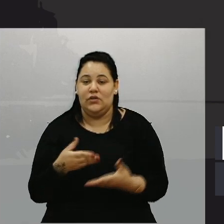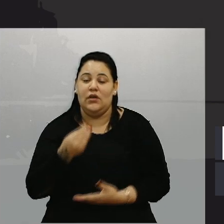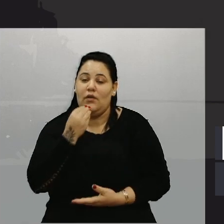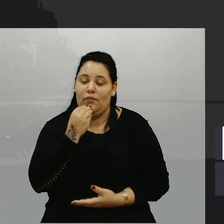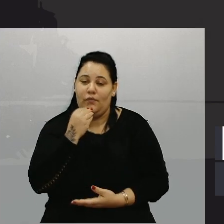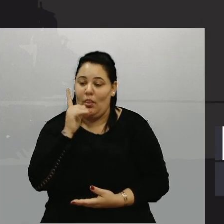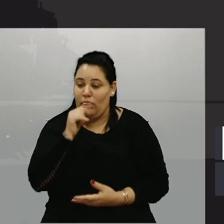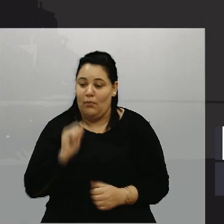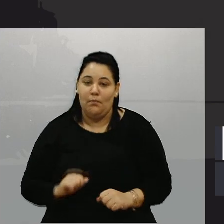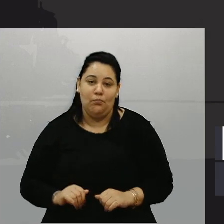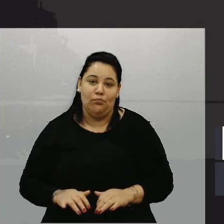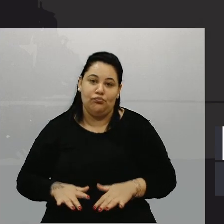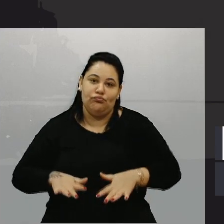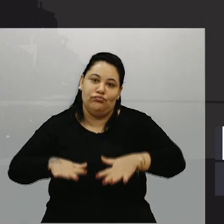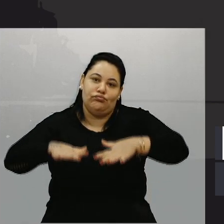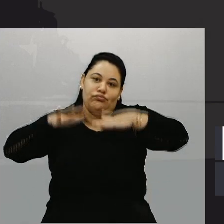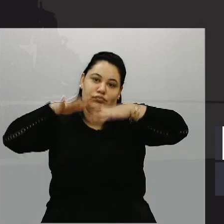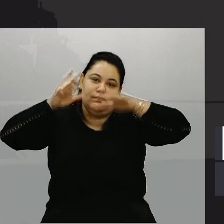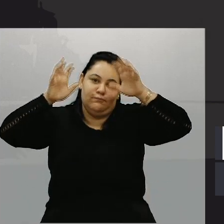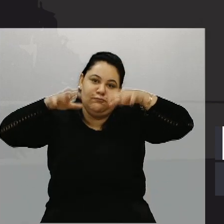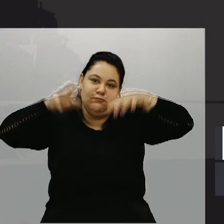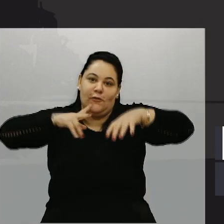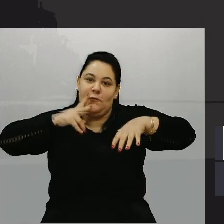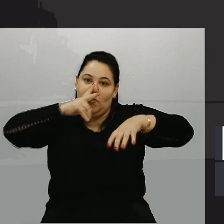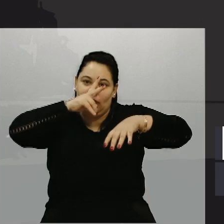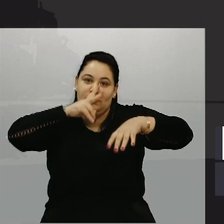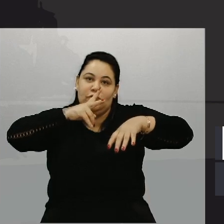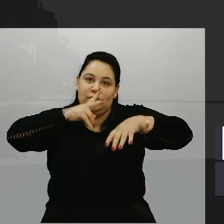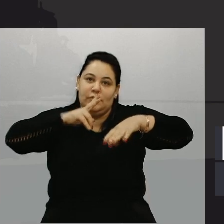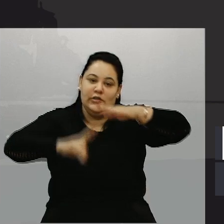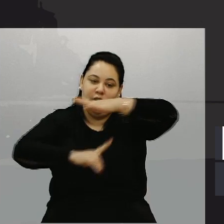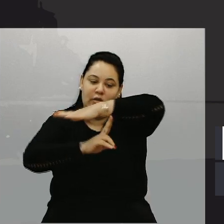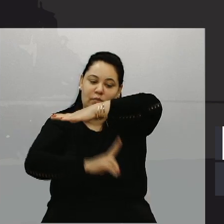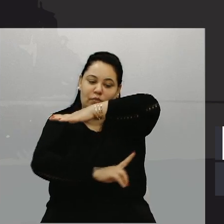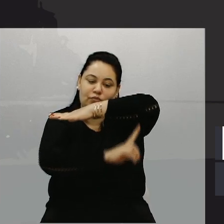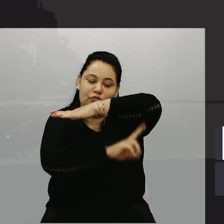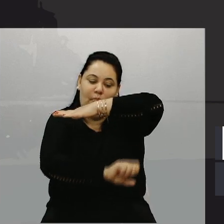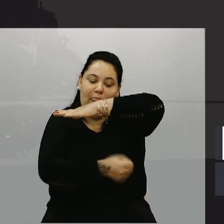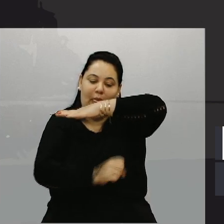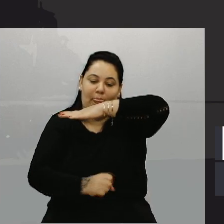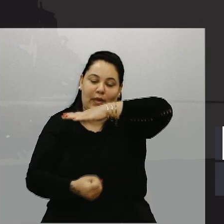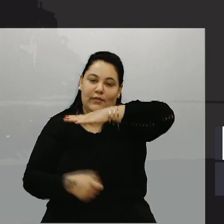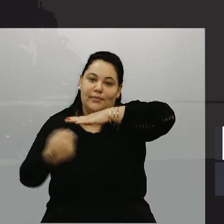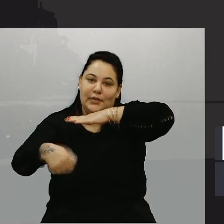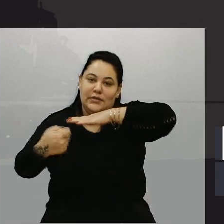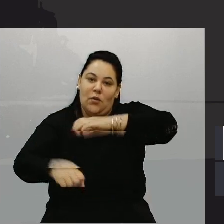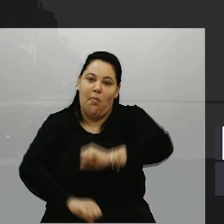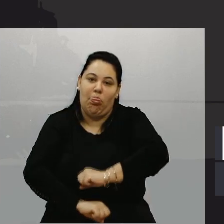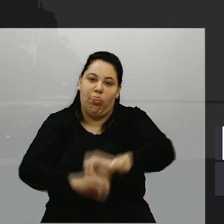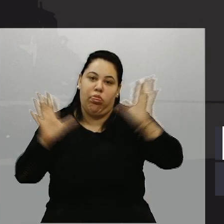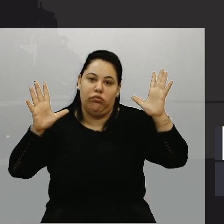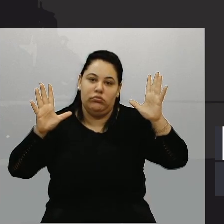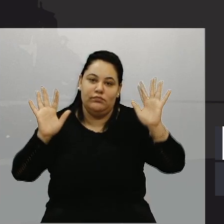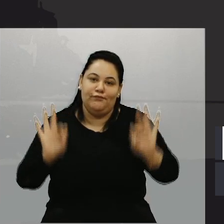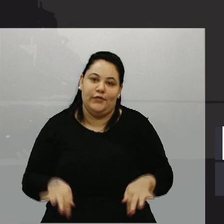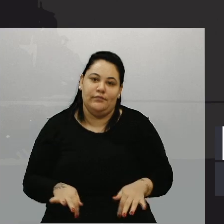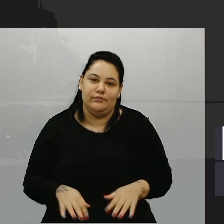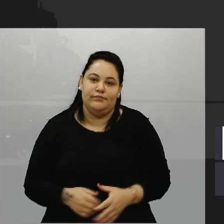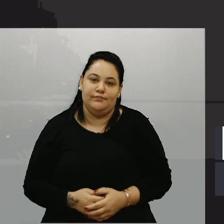com as fortes chuvas, ela, né, ruiu e teve que ser detonada. Mas vejam bem como